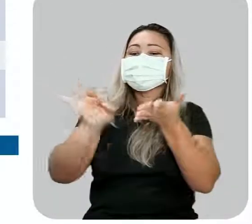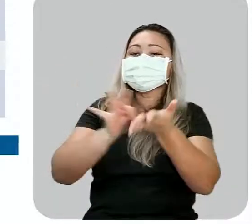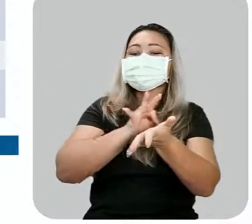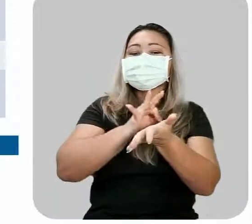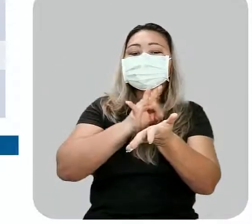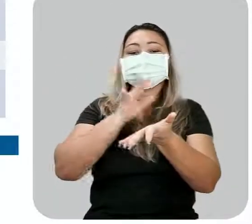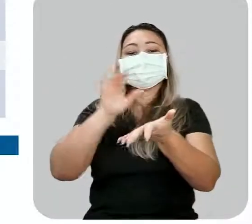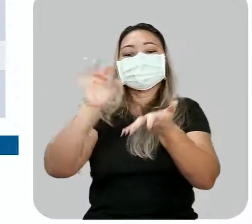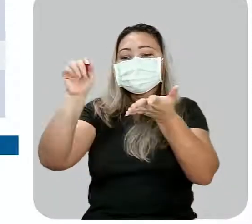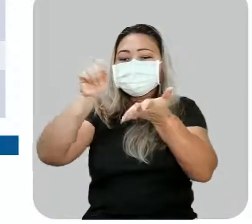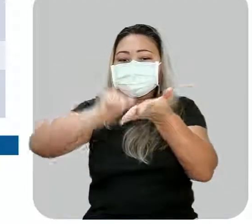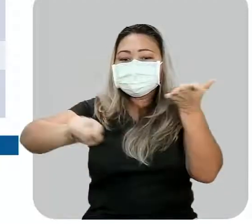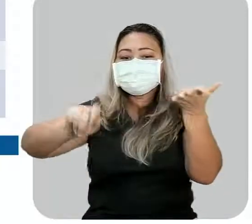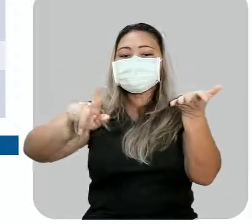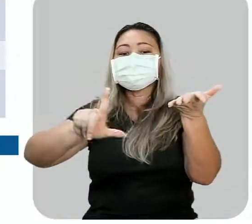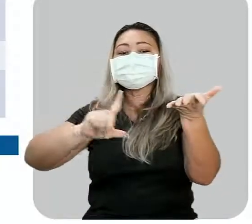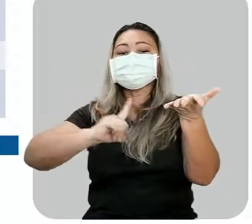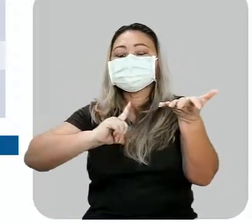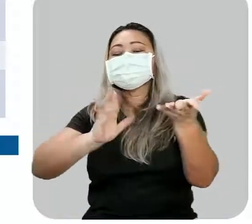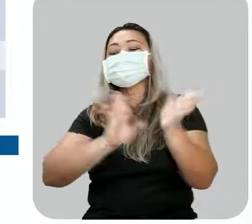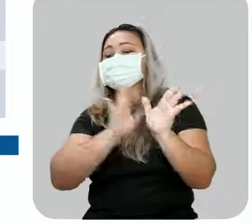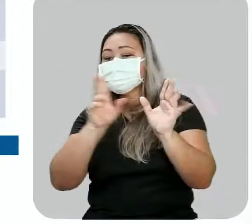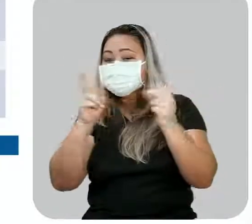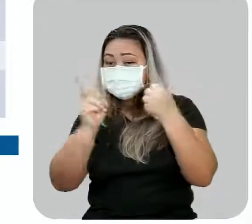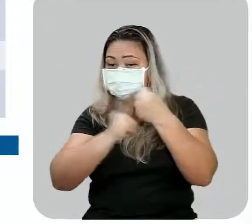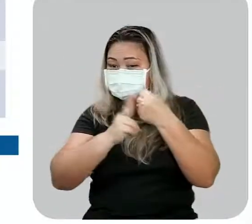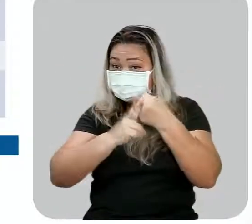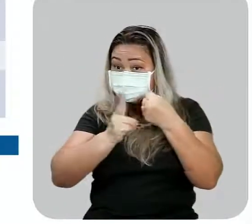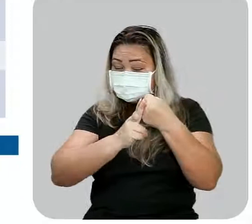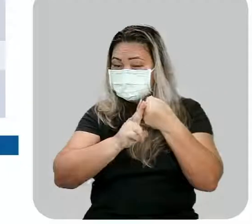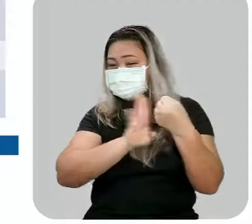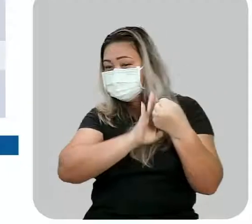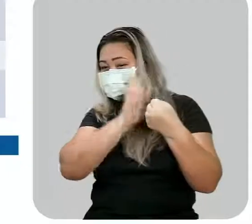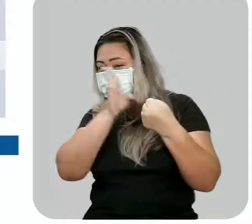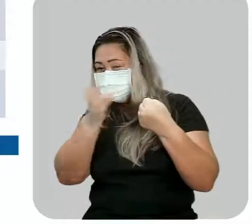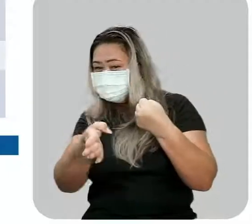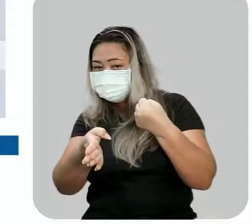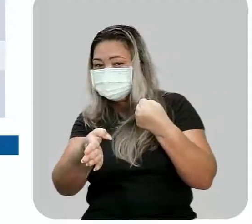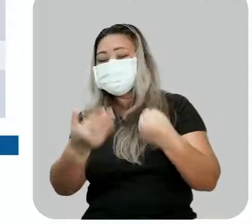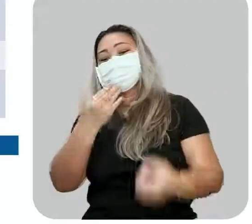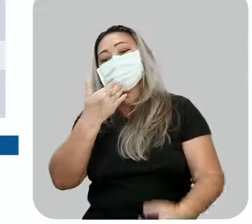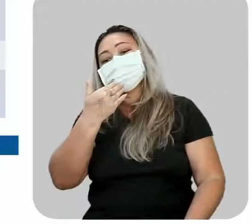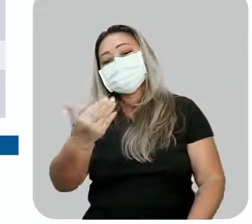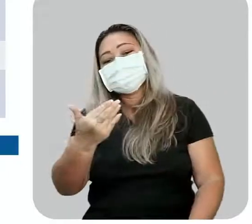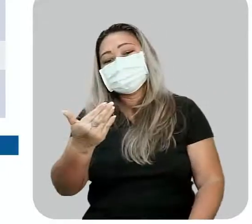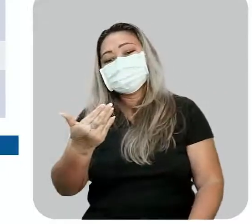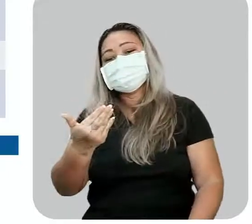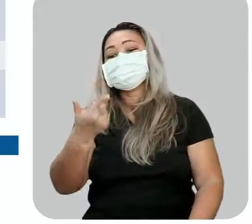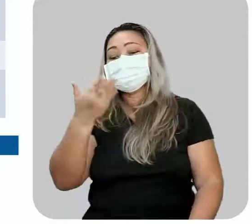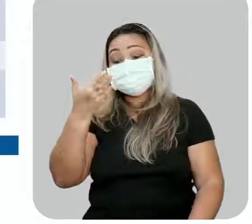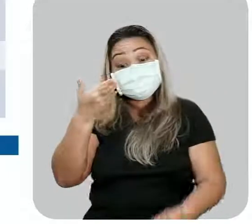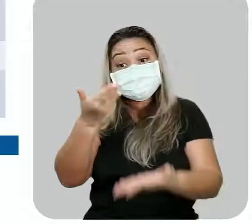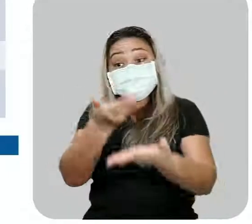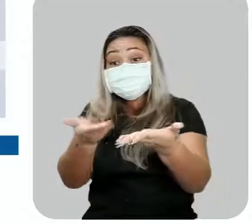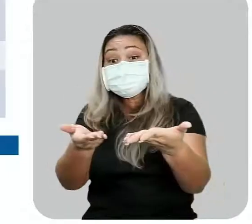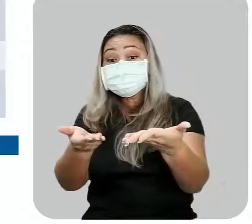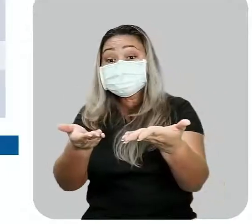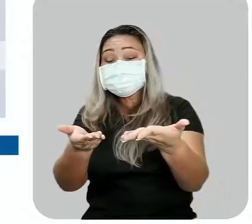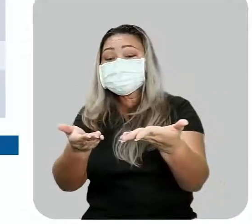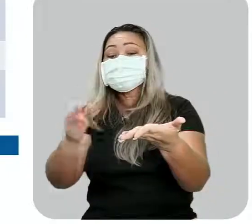Assinar, por visto, verbo transitivo direto. Peço que você vise